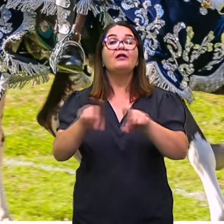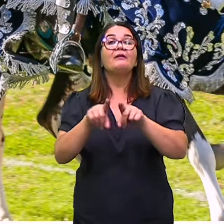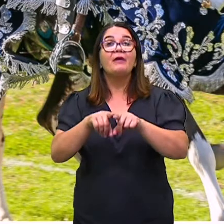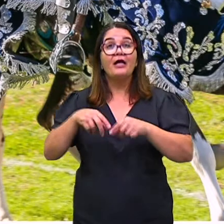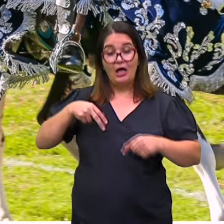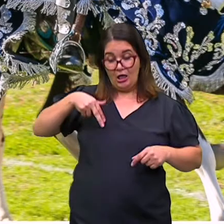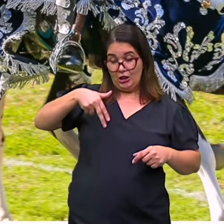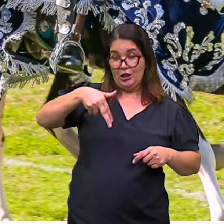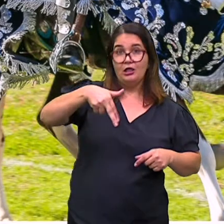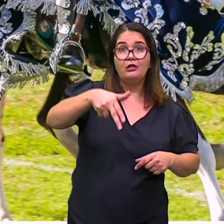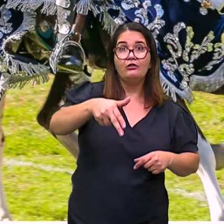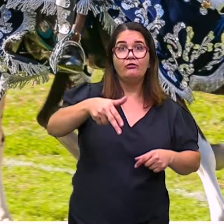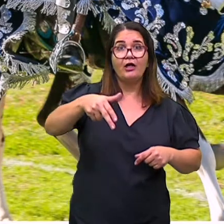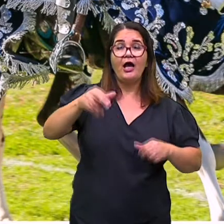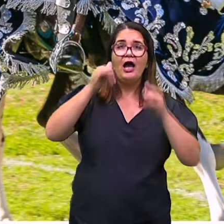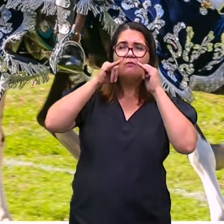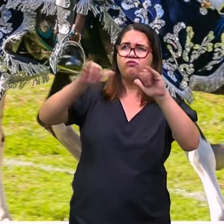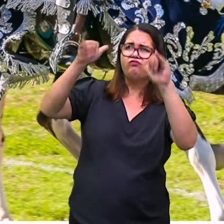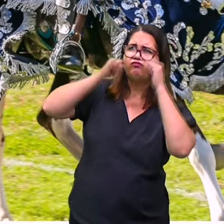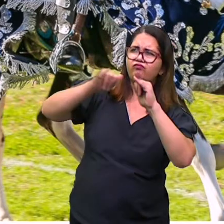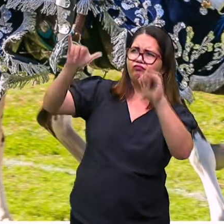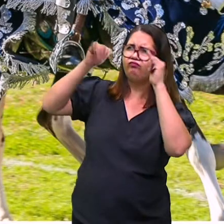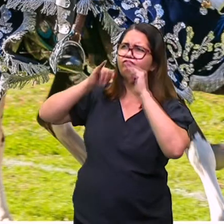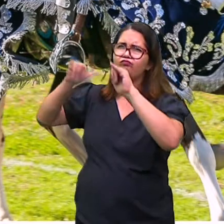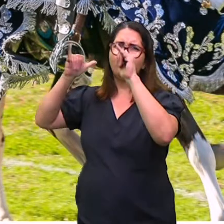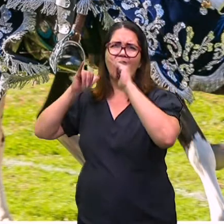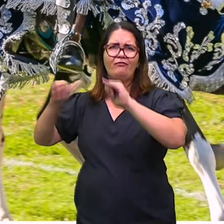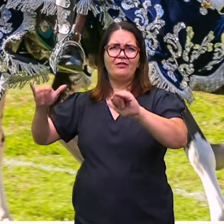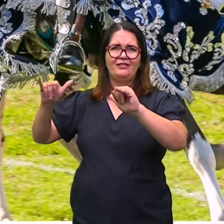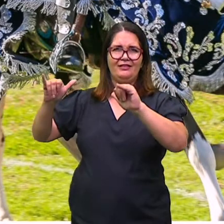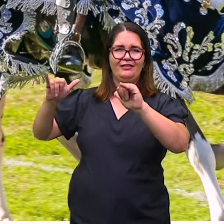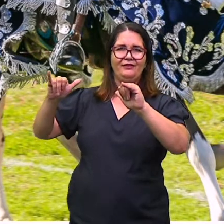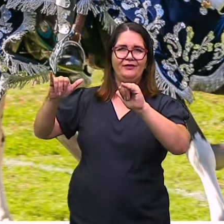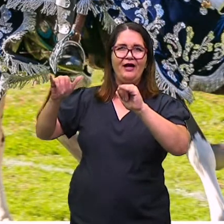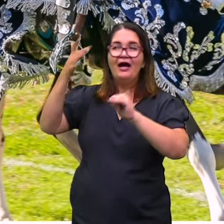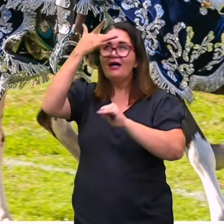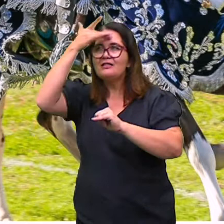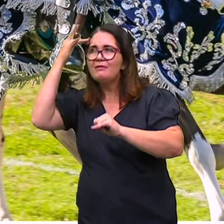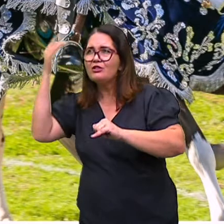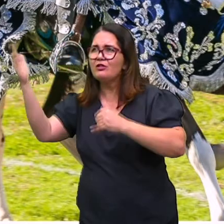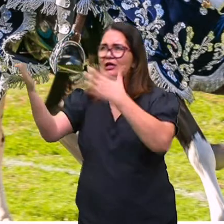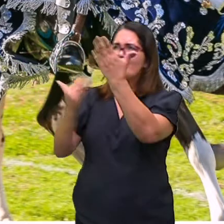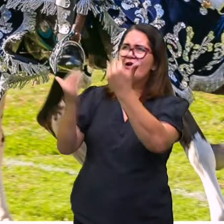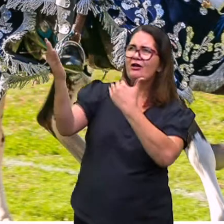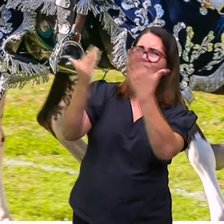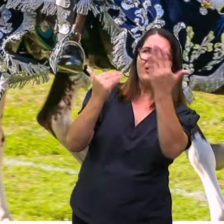população. E principalmente os cavaleiros, que é chegada a hora de se